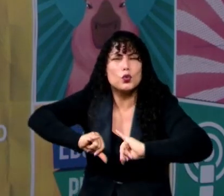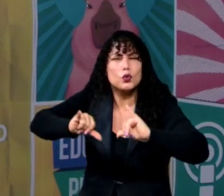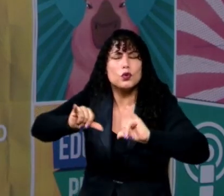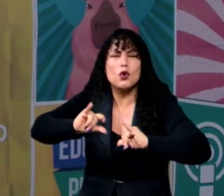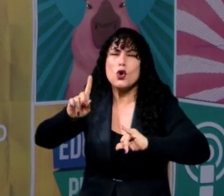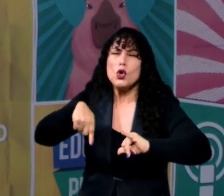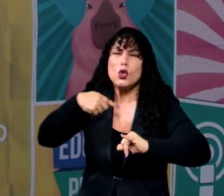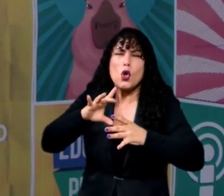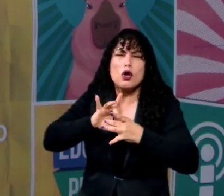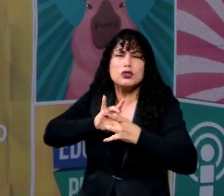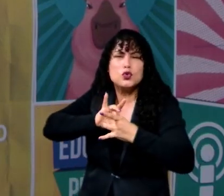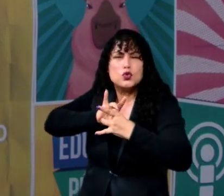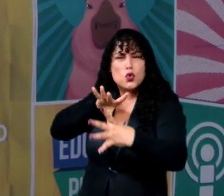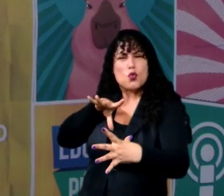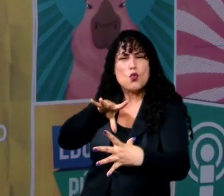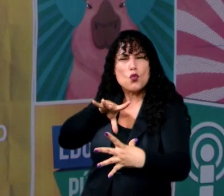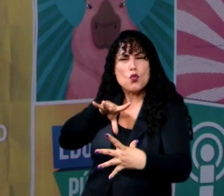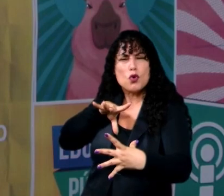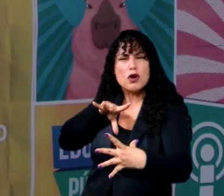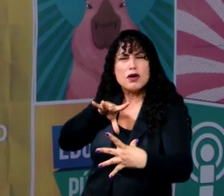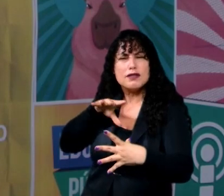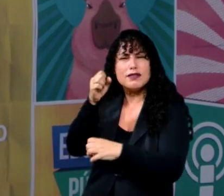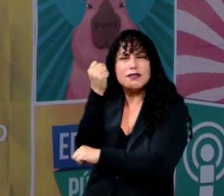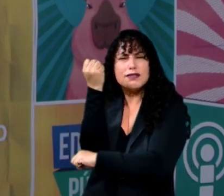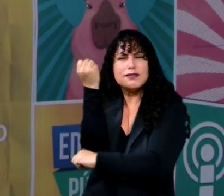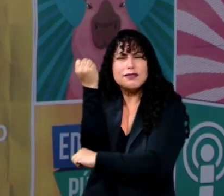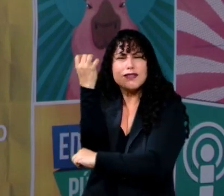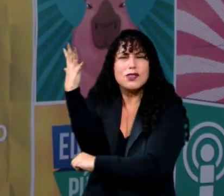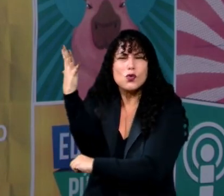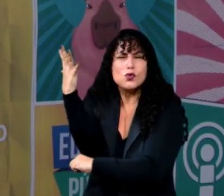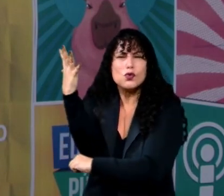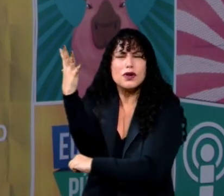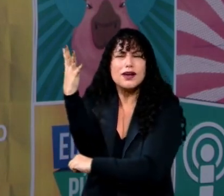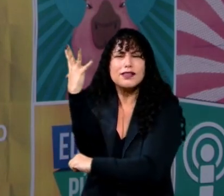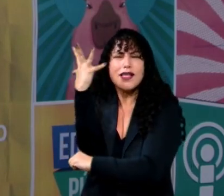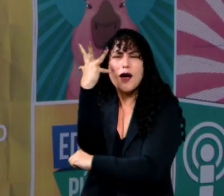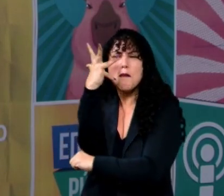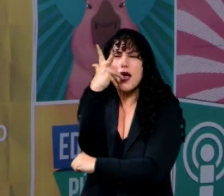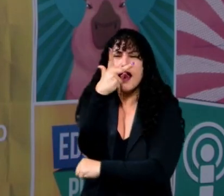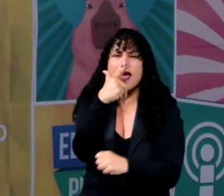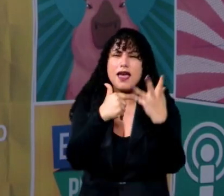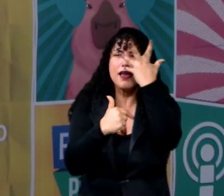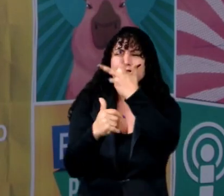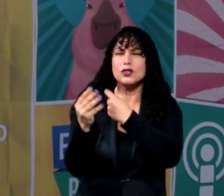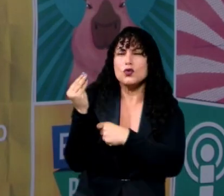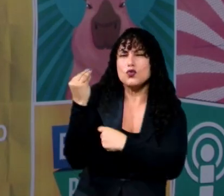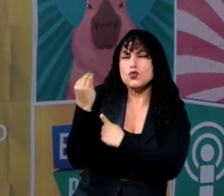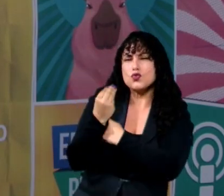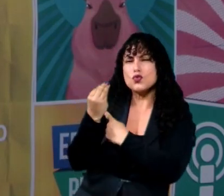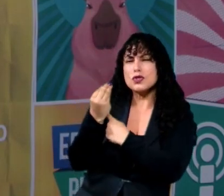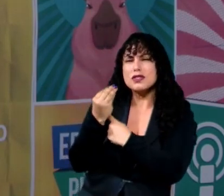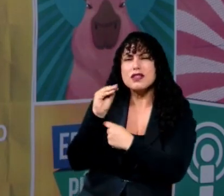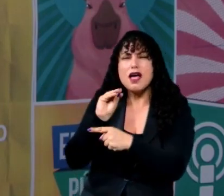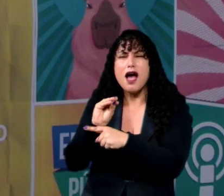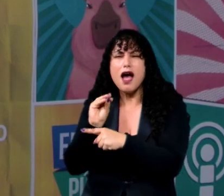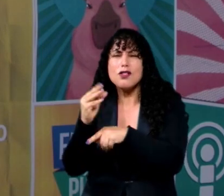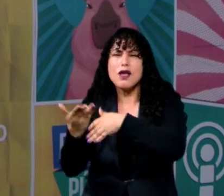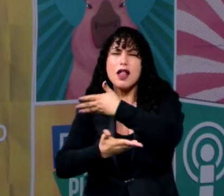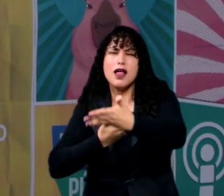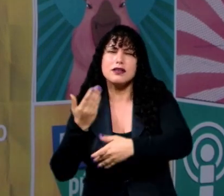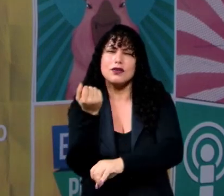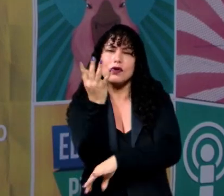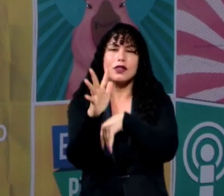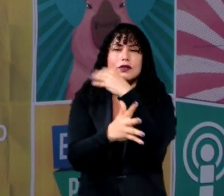se desconectou da natureza, da beleza e do cuidado na relação com a natureza. Então,